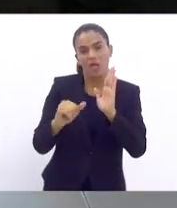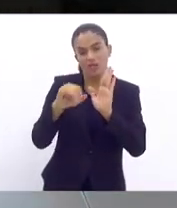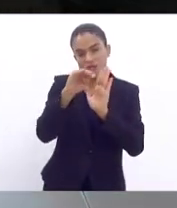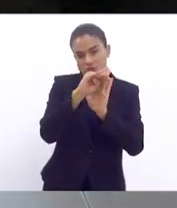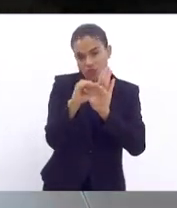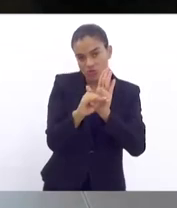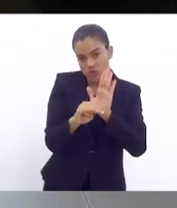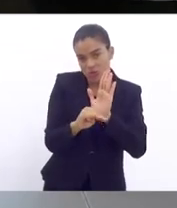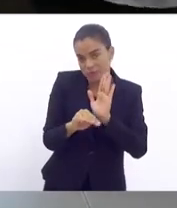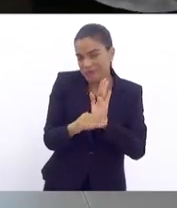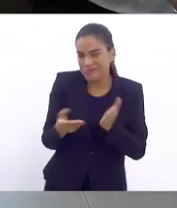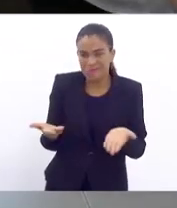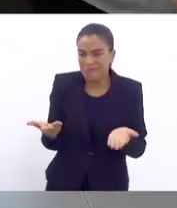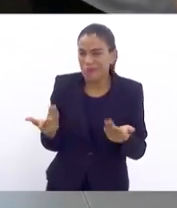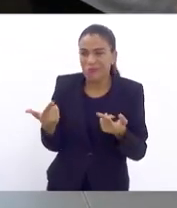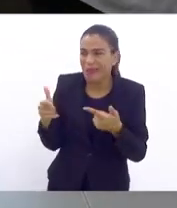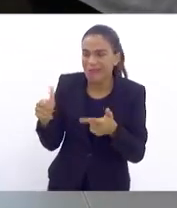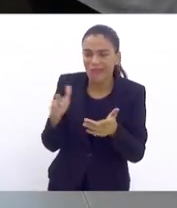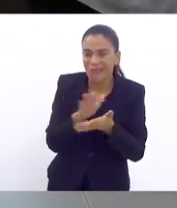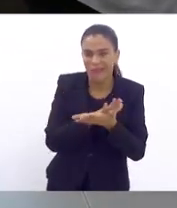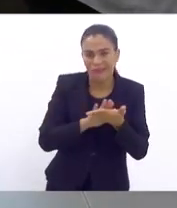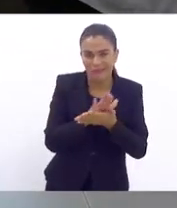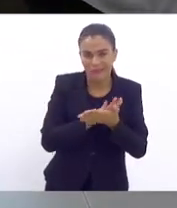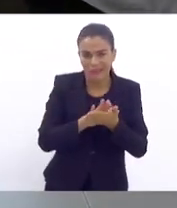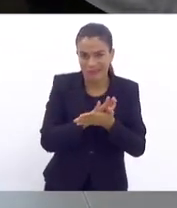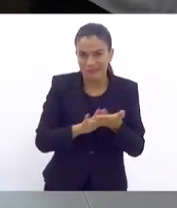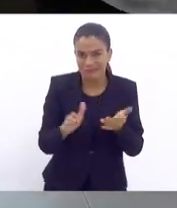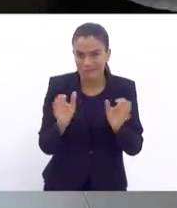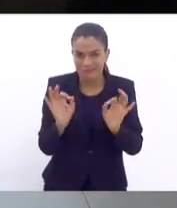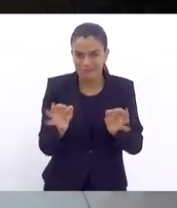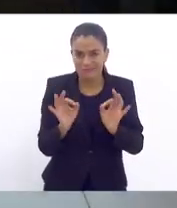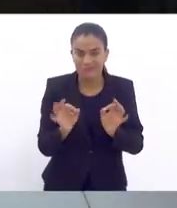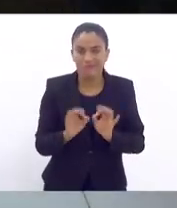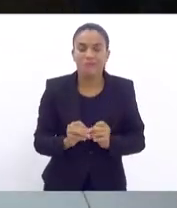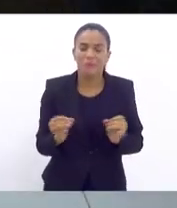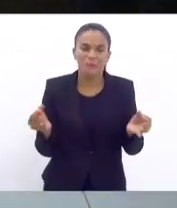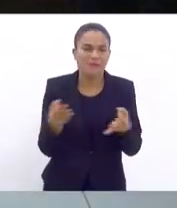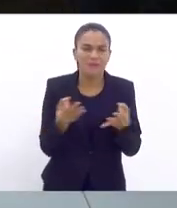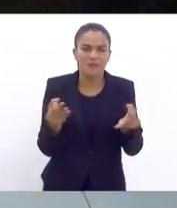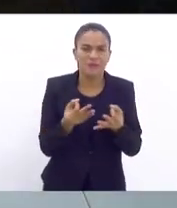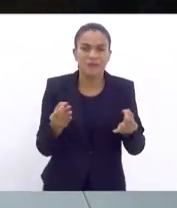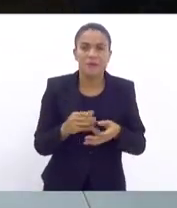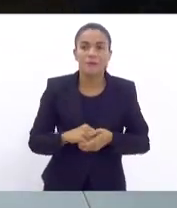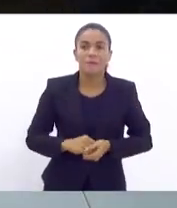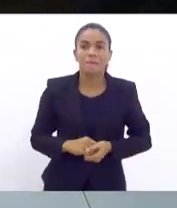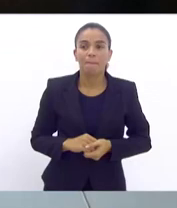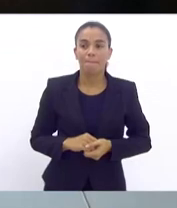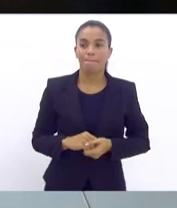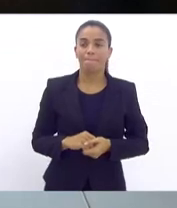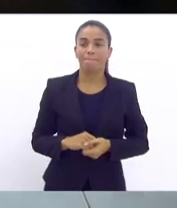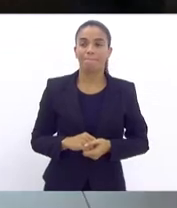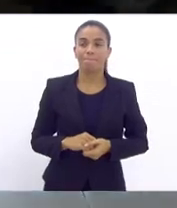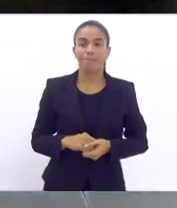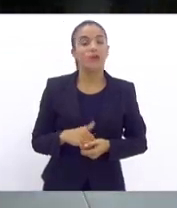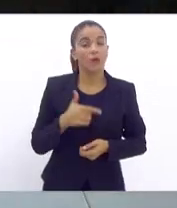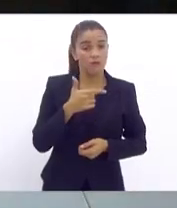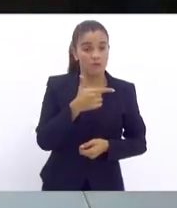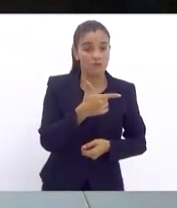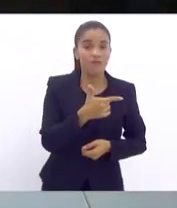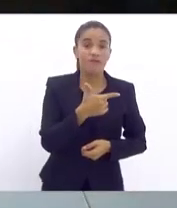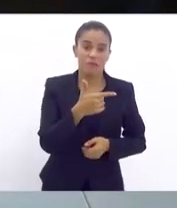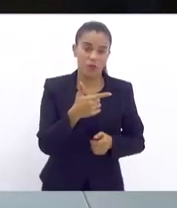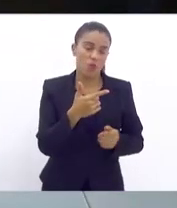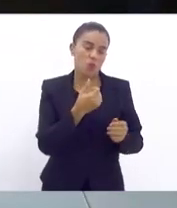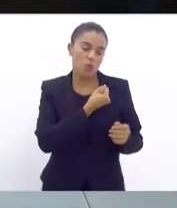porque não é conveniente nesse momento e finalmente três Deputado Municipal